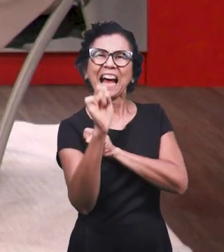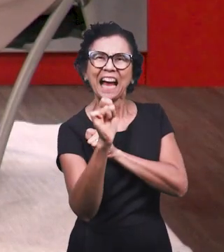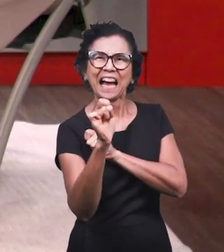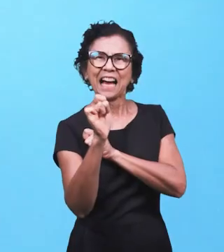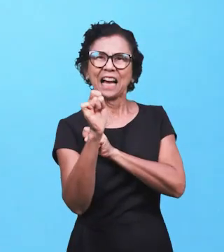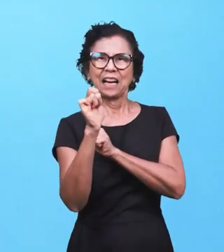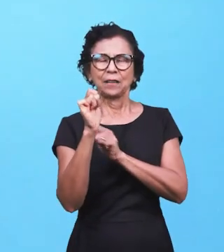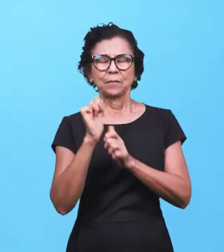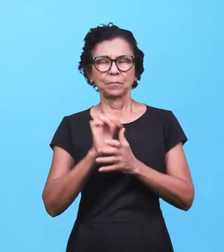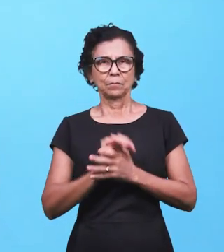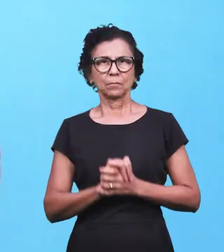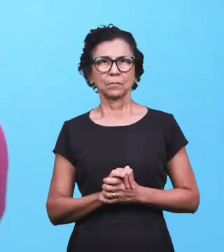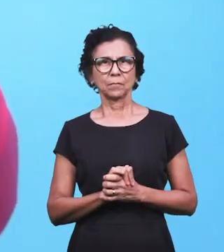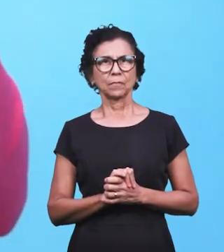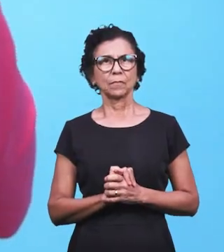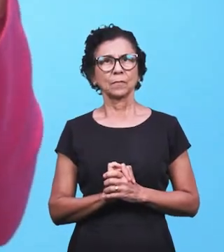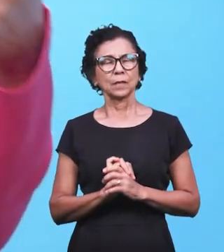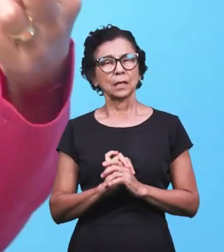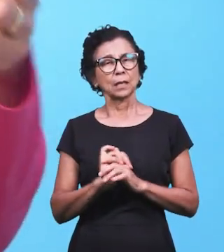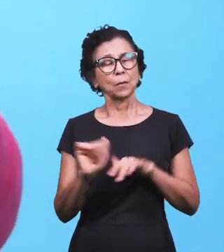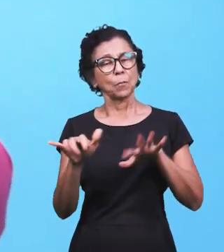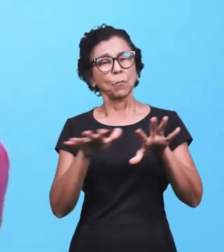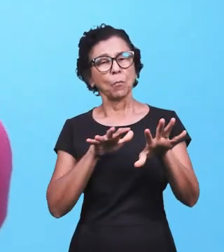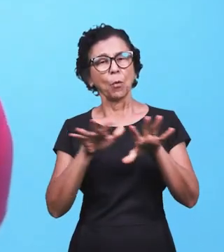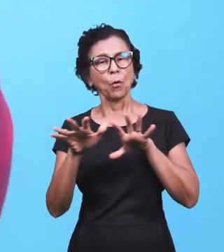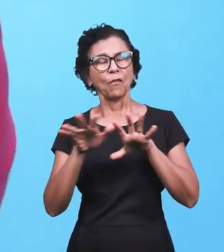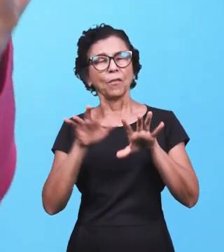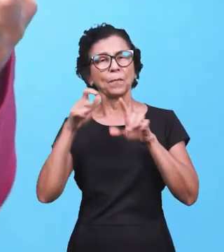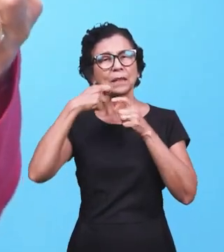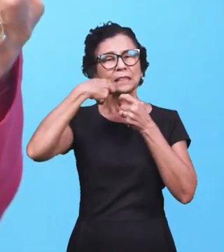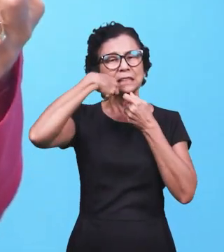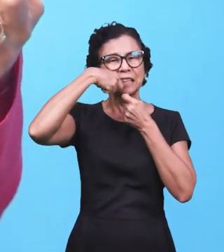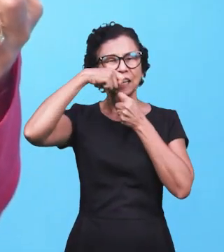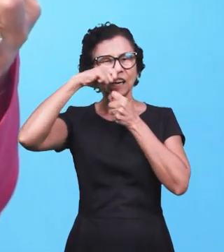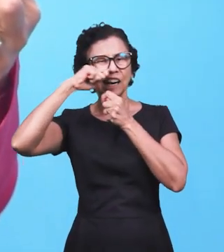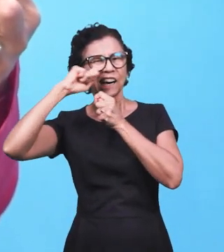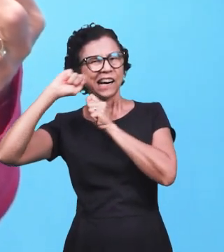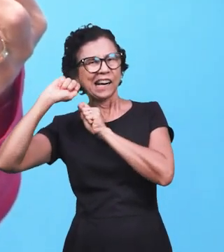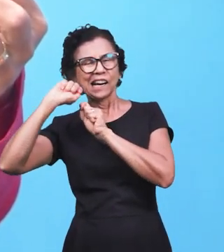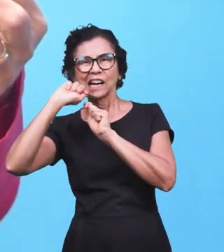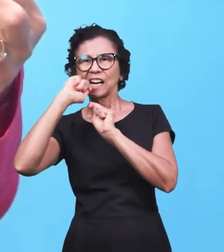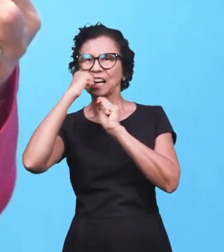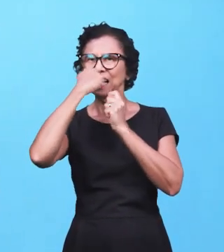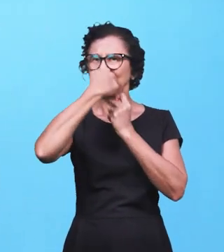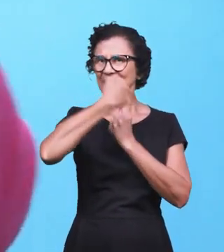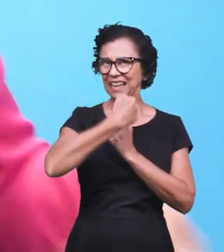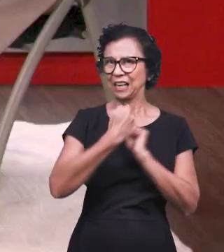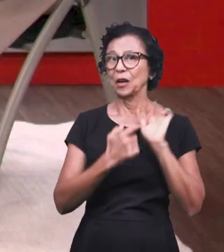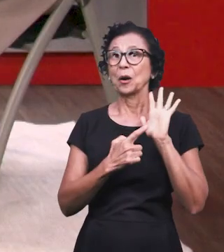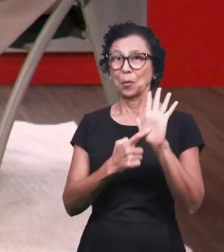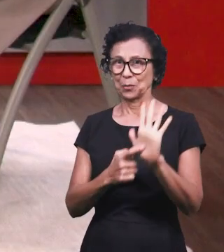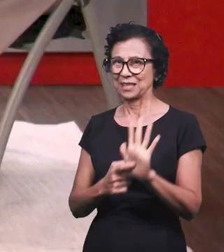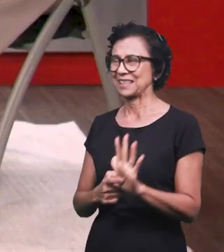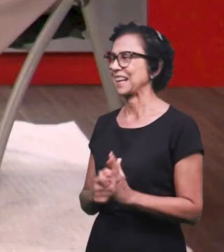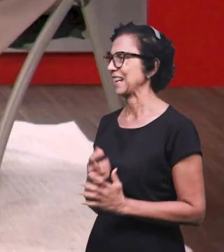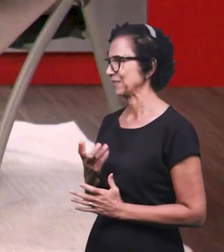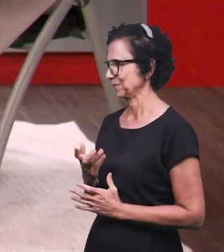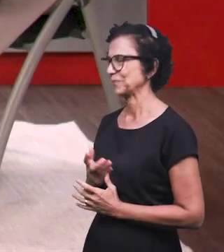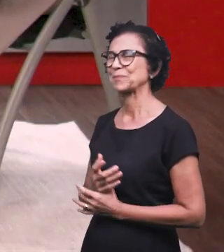É importante que se use em movimento de C, abraçando o dente. Quer que eu mostre no Sim, manequim? quero Vamos. sim.